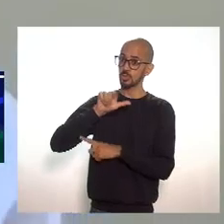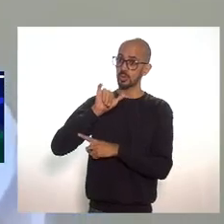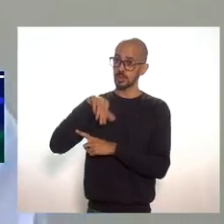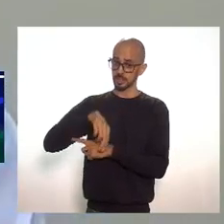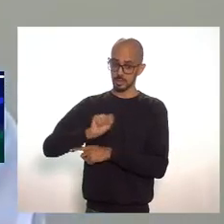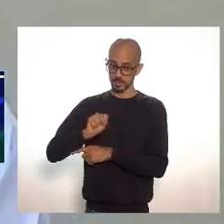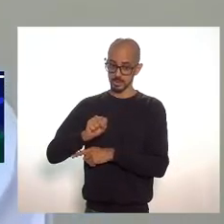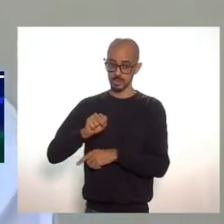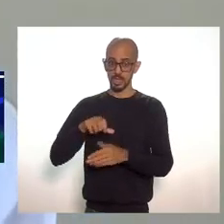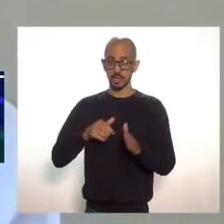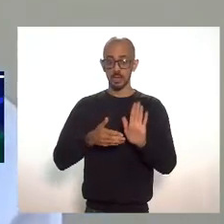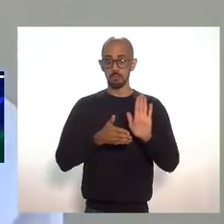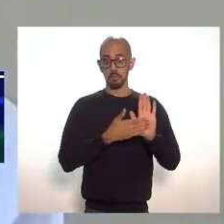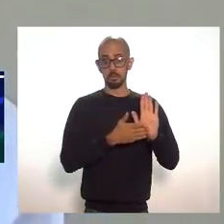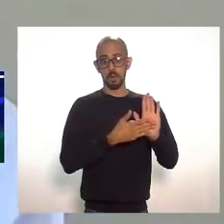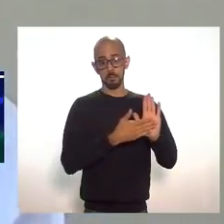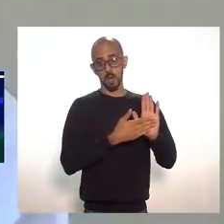propõe